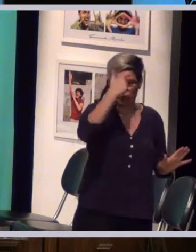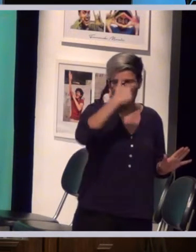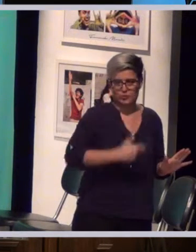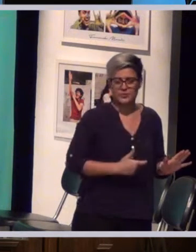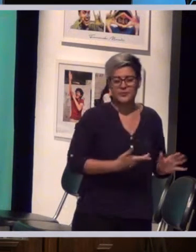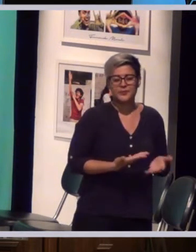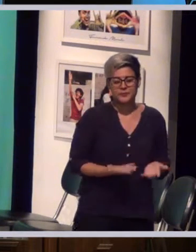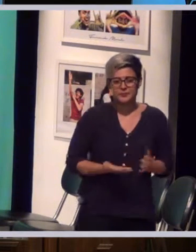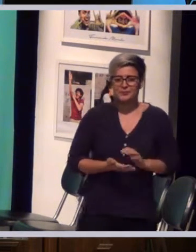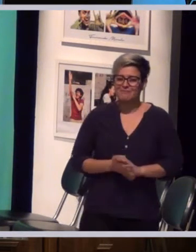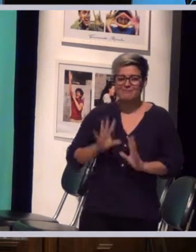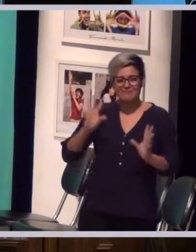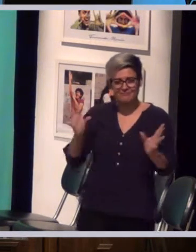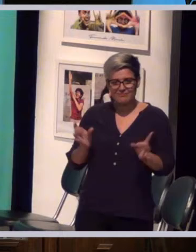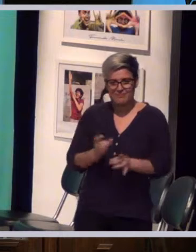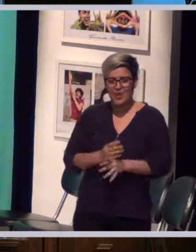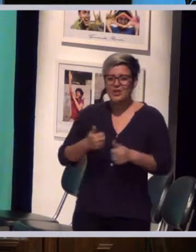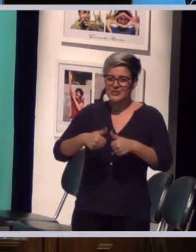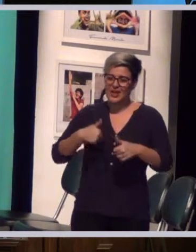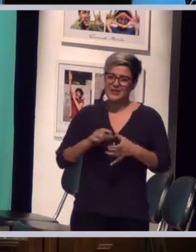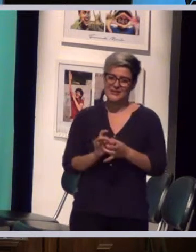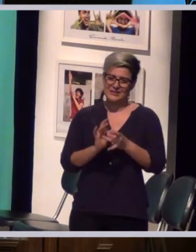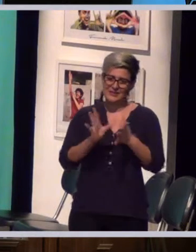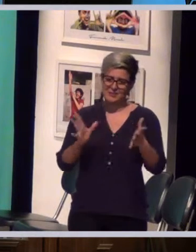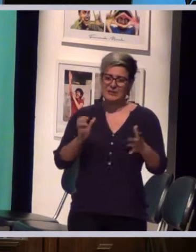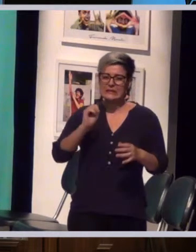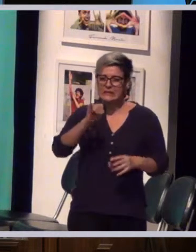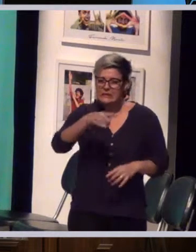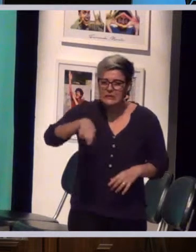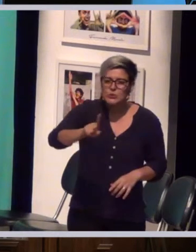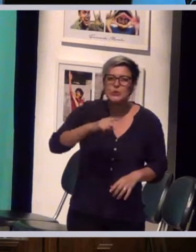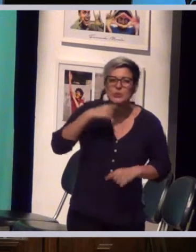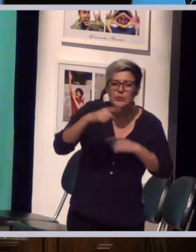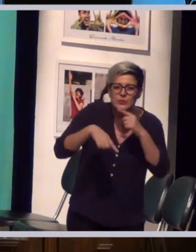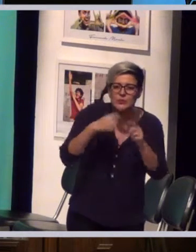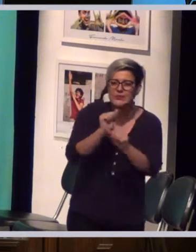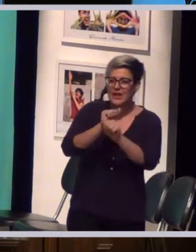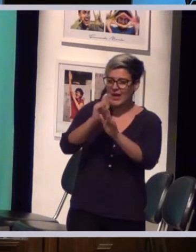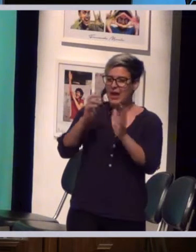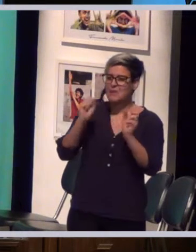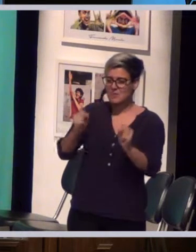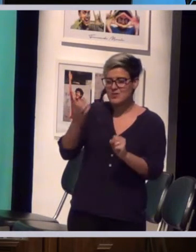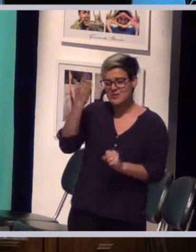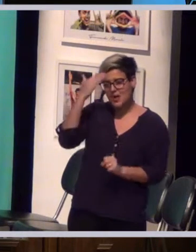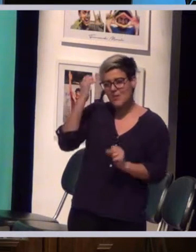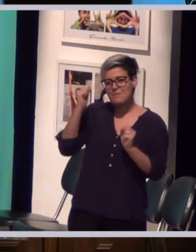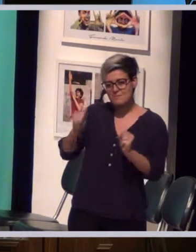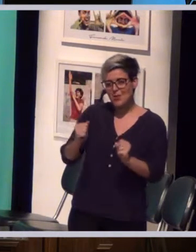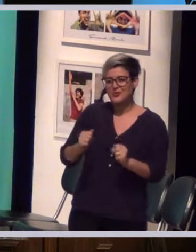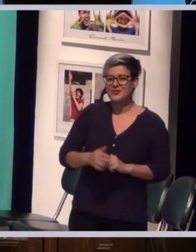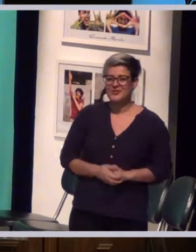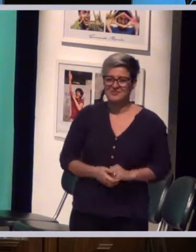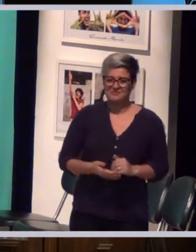surda. Bom, é isso. Fico à disposição para mais dúvidas, esclarecimentos ou quem quiser saber um pouco mais.